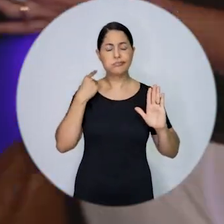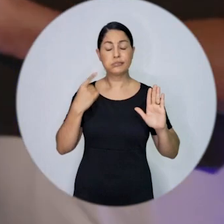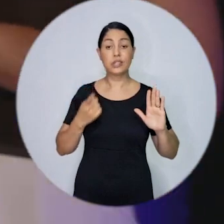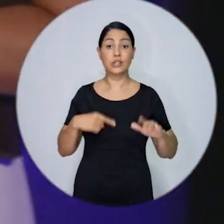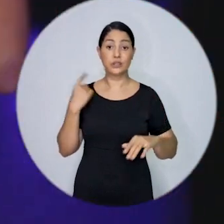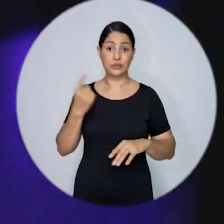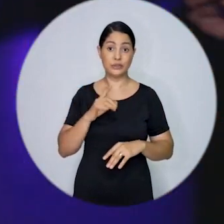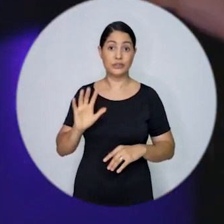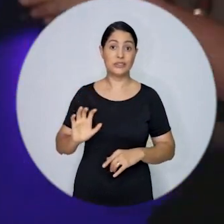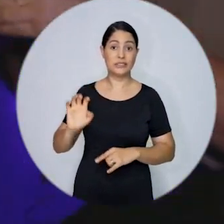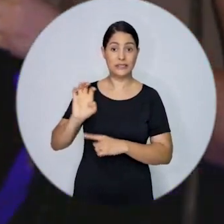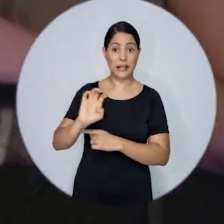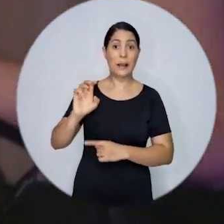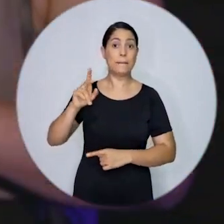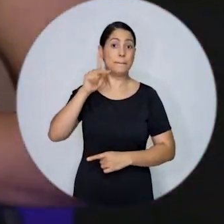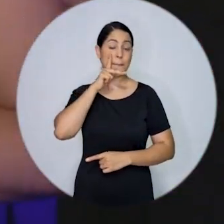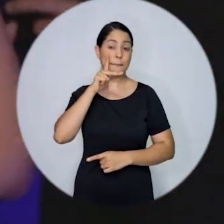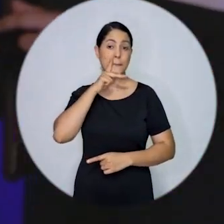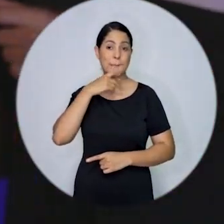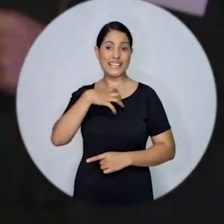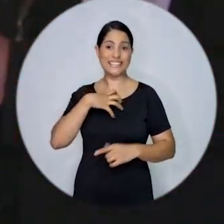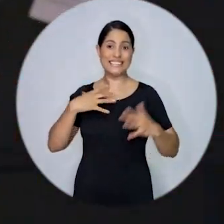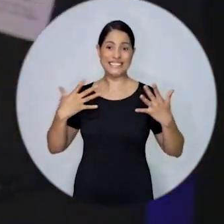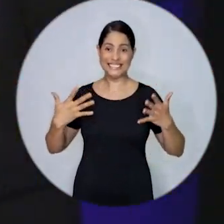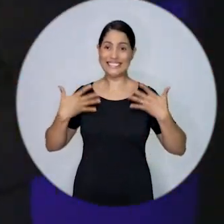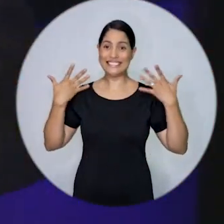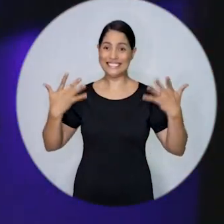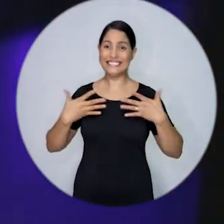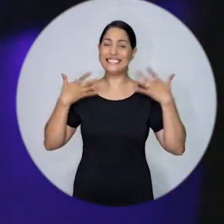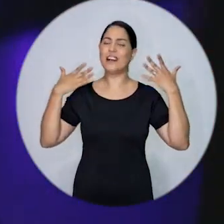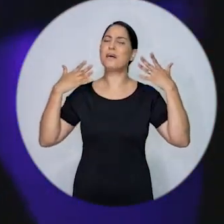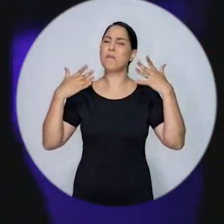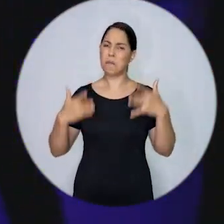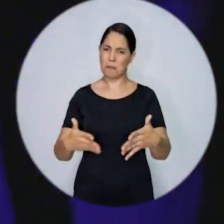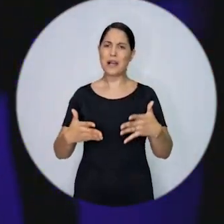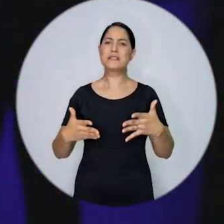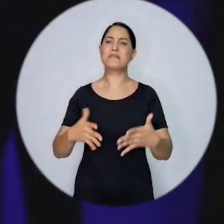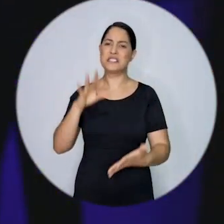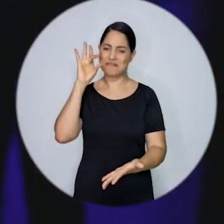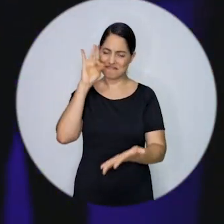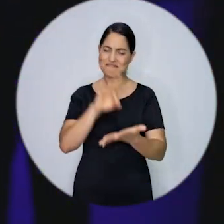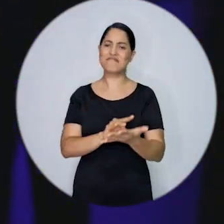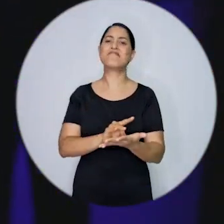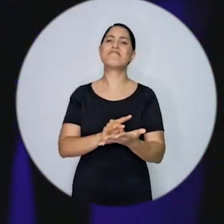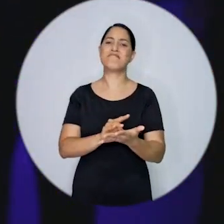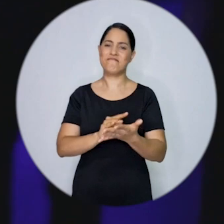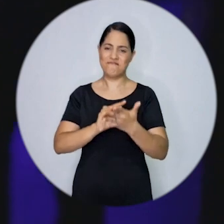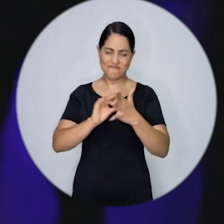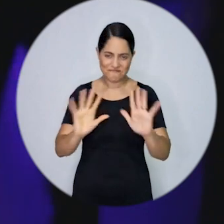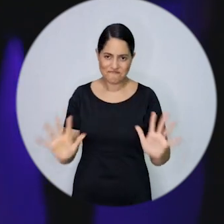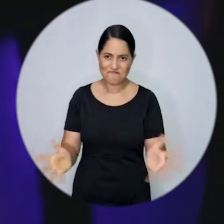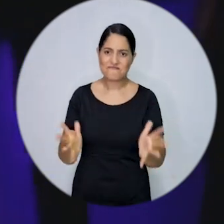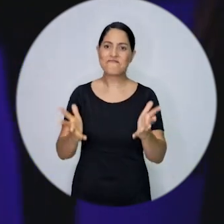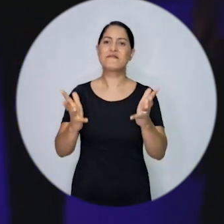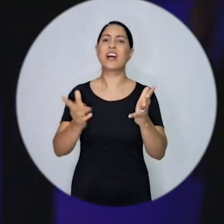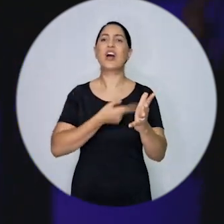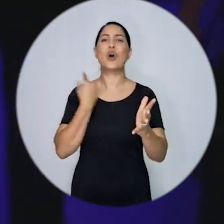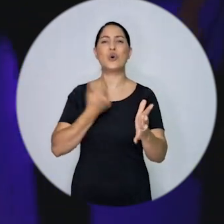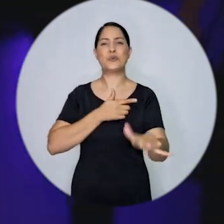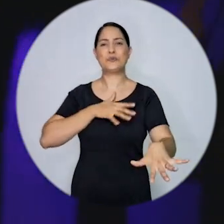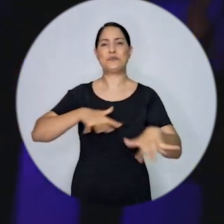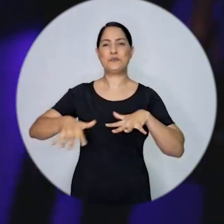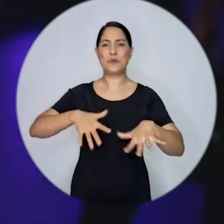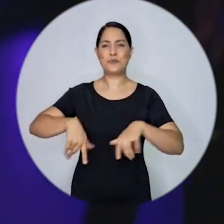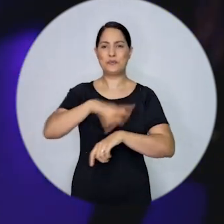de todo o Brasil. A Paraíba alegre participa de forma efetiva, de forma